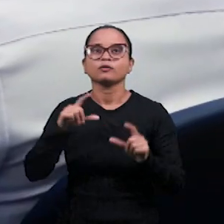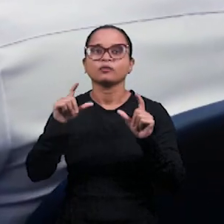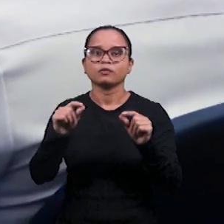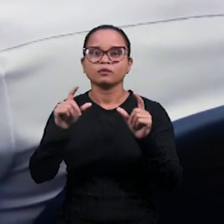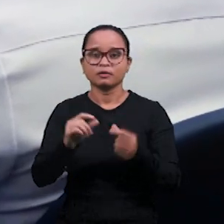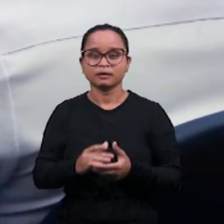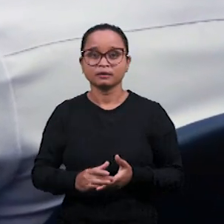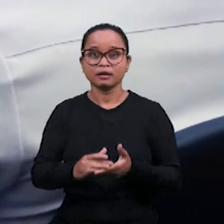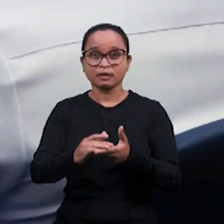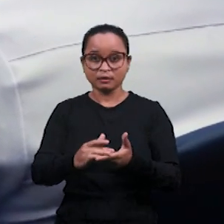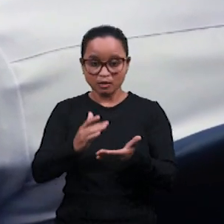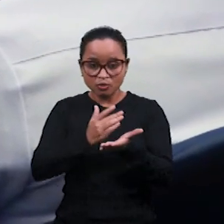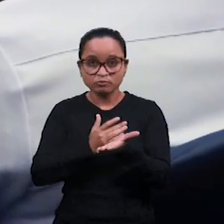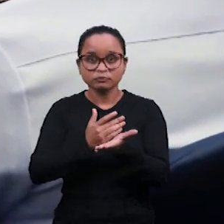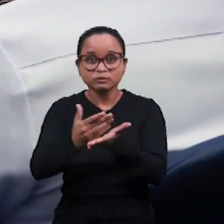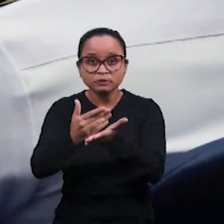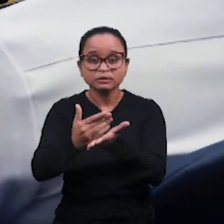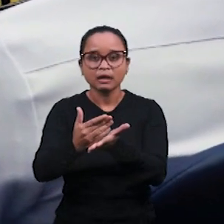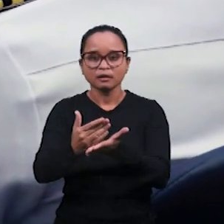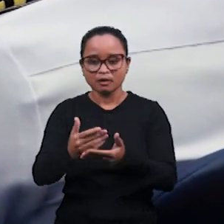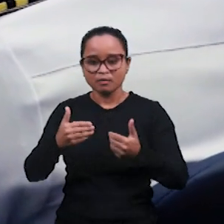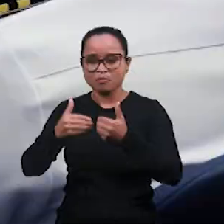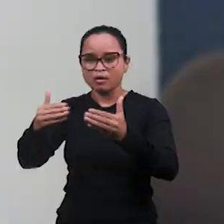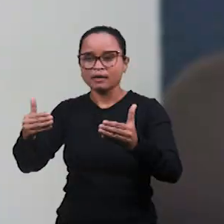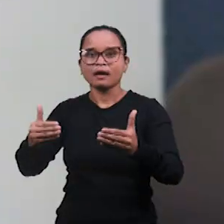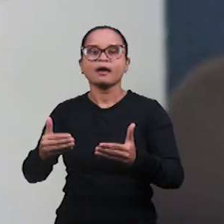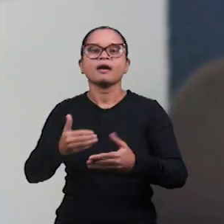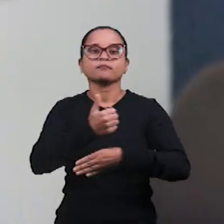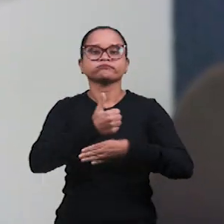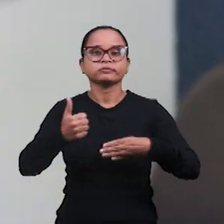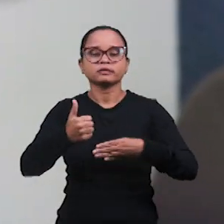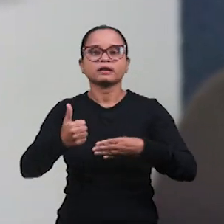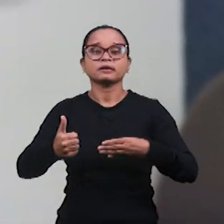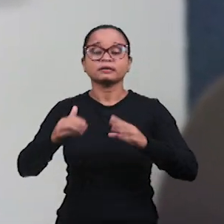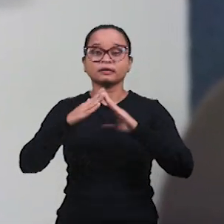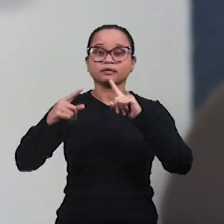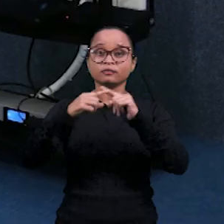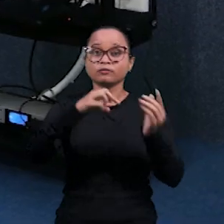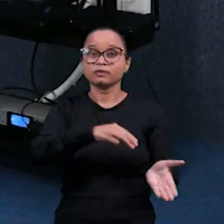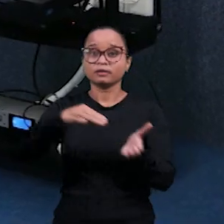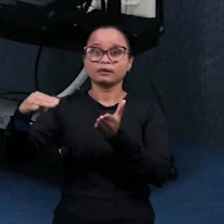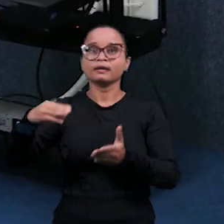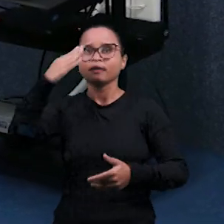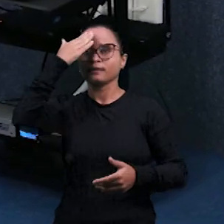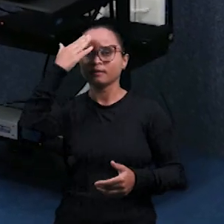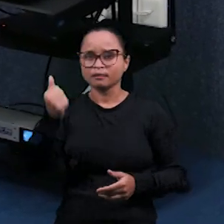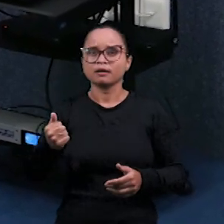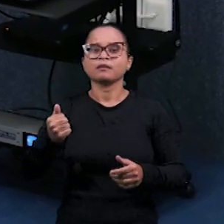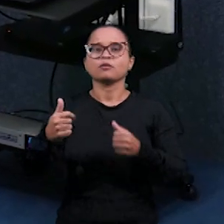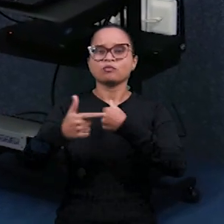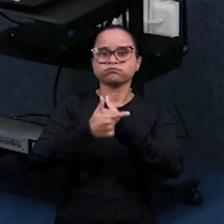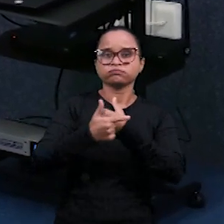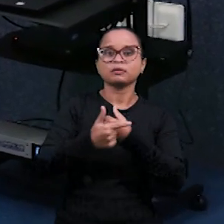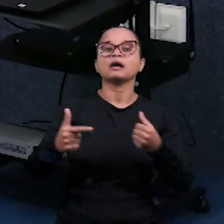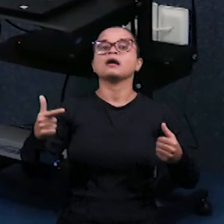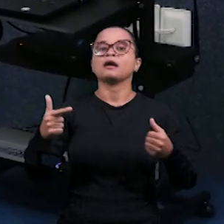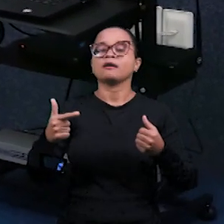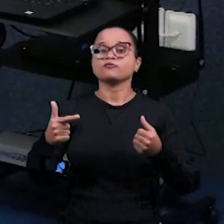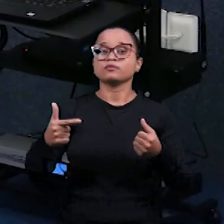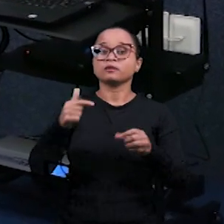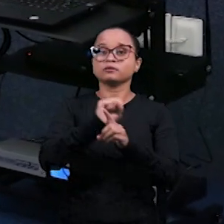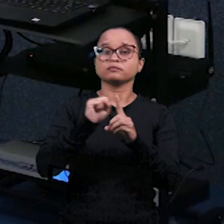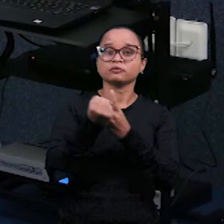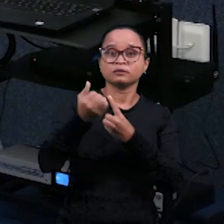são comuns também à Igreja Cristã Maranata, que reconhece o seu papel com a sociedade, e à doutora Hermínia Azouri, em